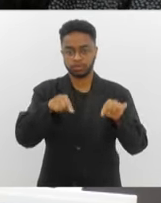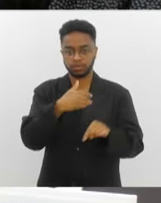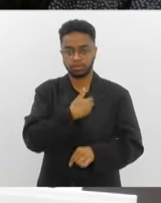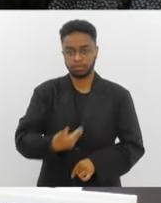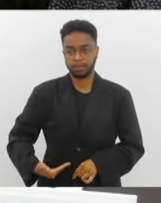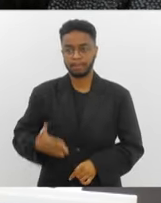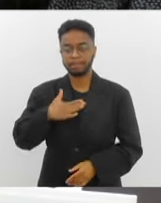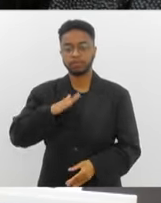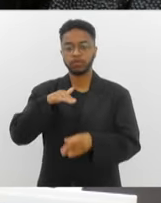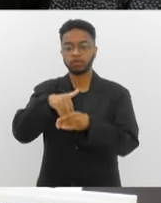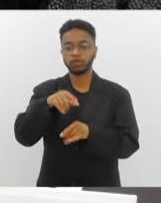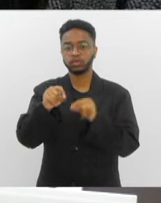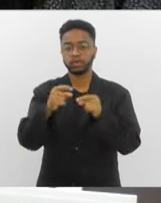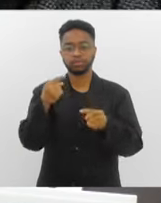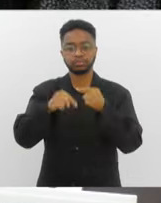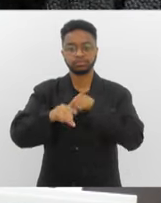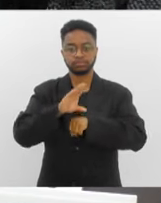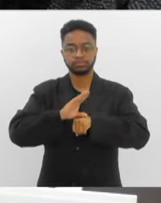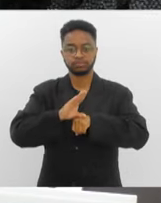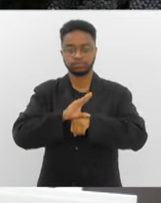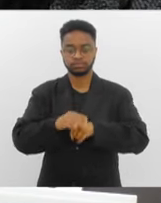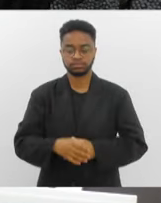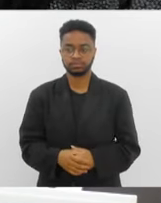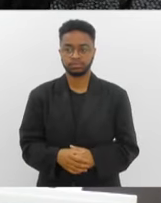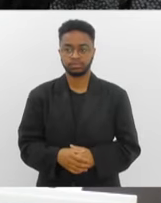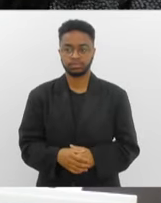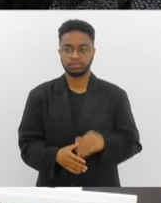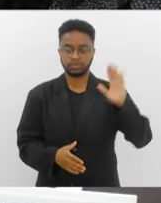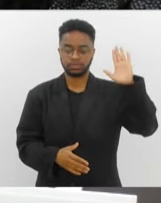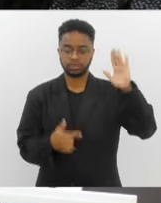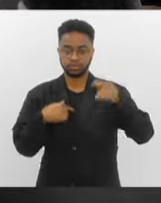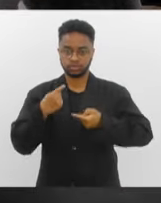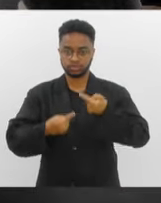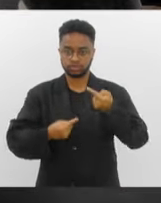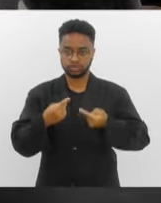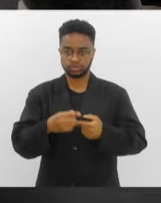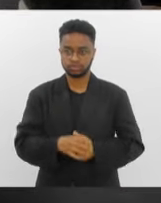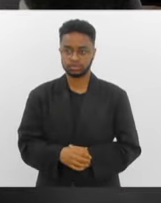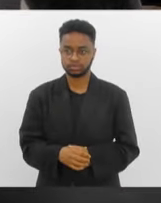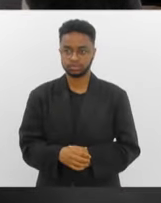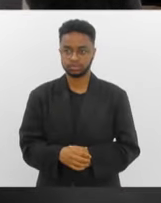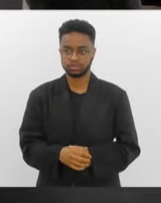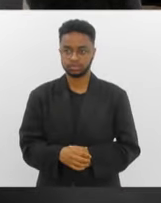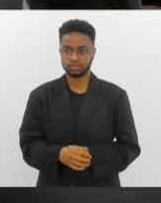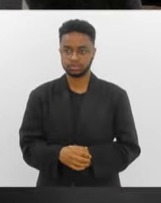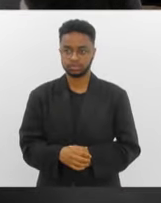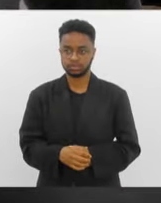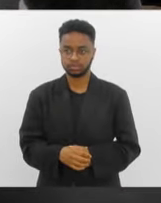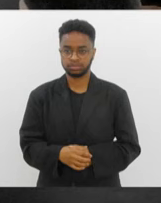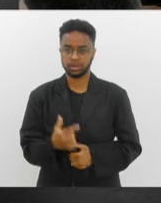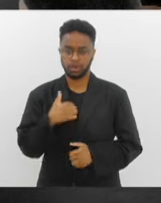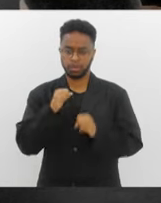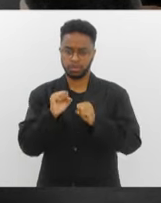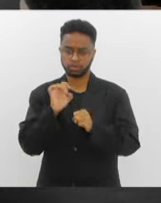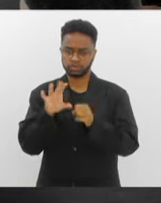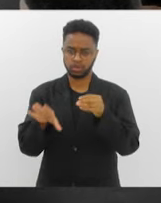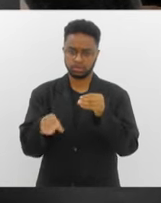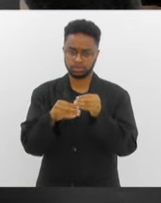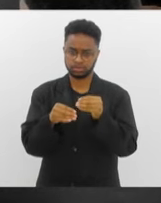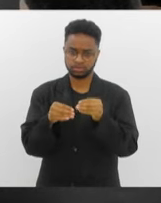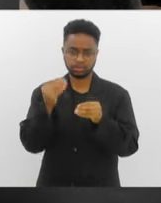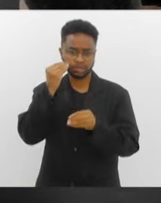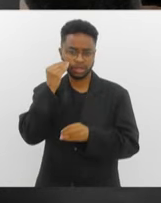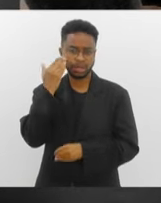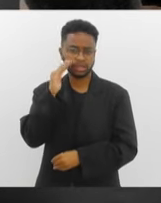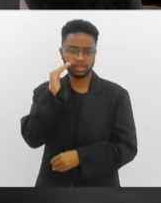meu voto pela inconstitucionalidade. Vai discutir, presidente. Me permite só uma parte, só para compreender o